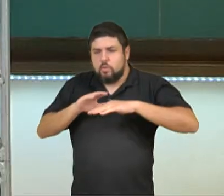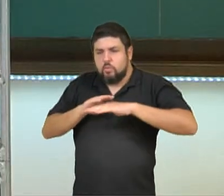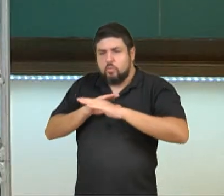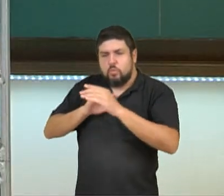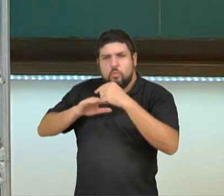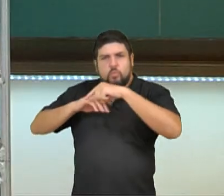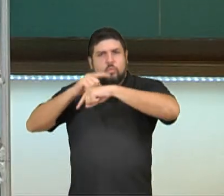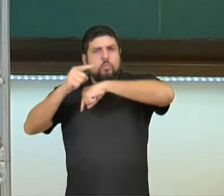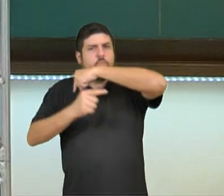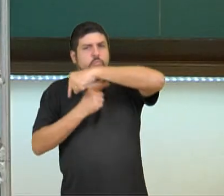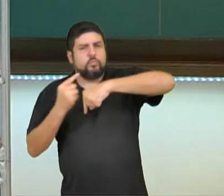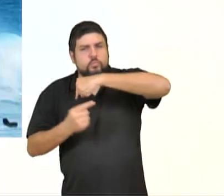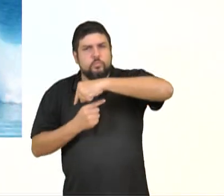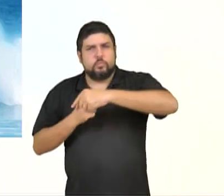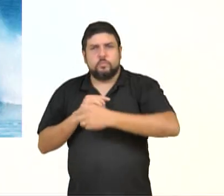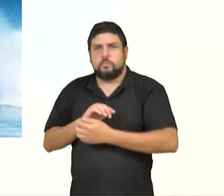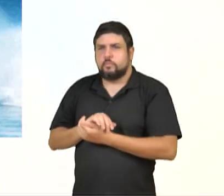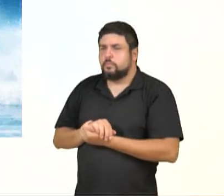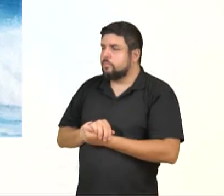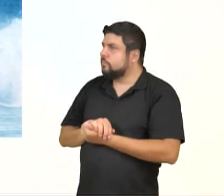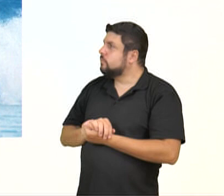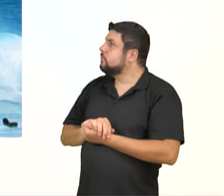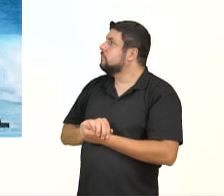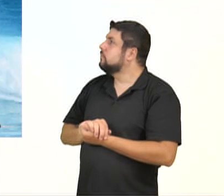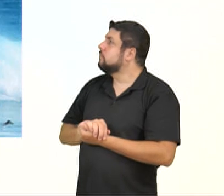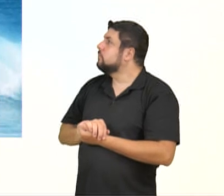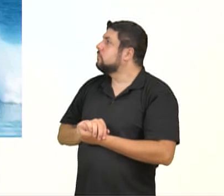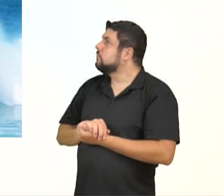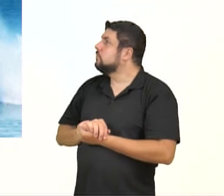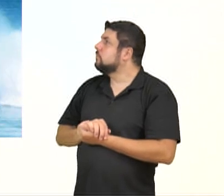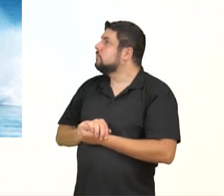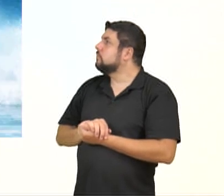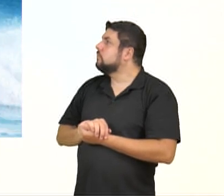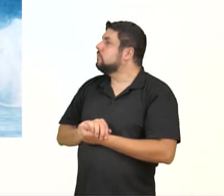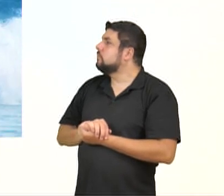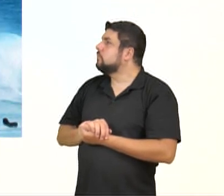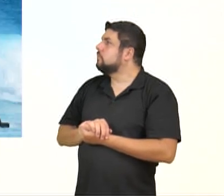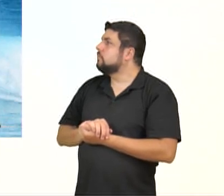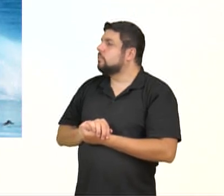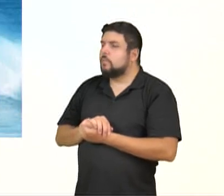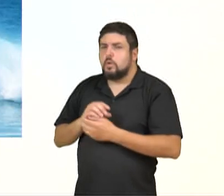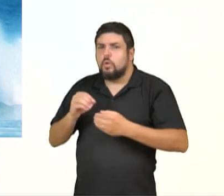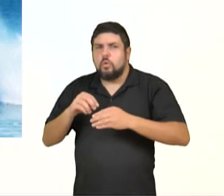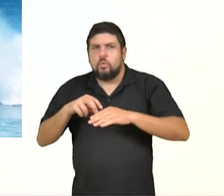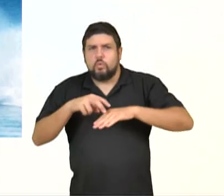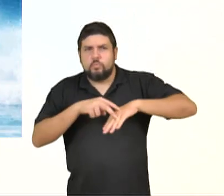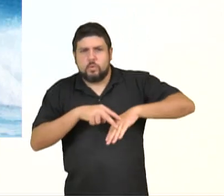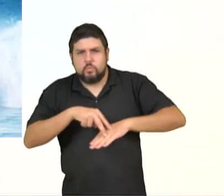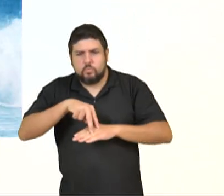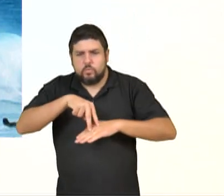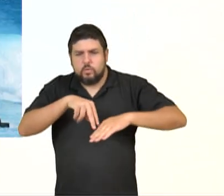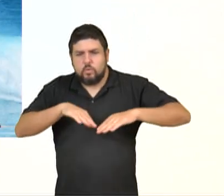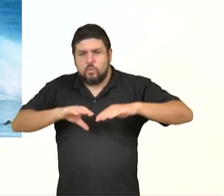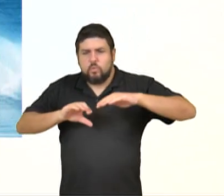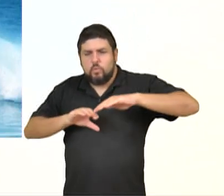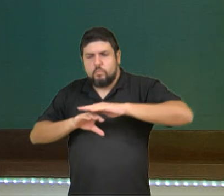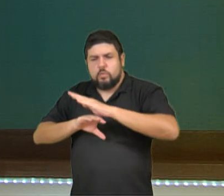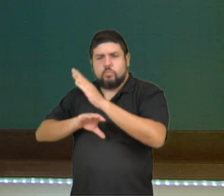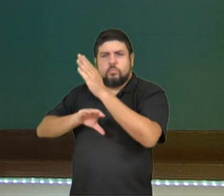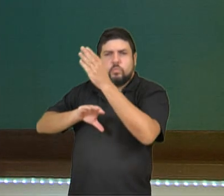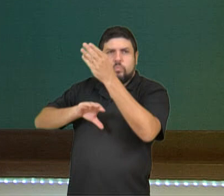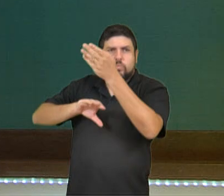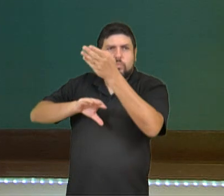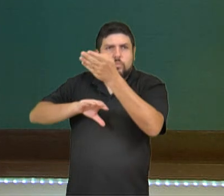graus. Aí a gente tem o aéreo, aqui está em flashes, ó, como que é realizada essa manobra. E aqui o